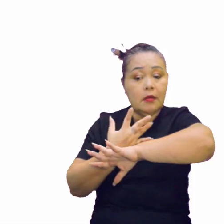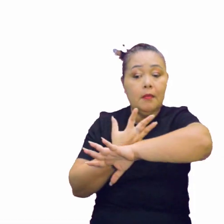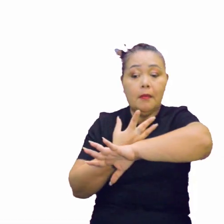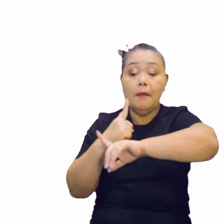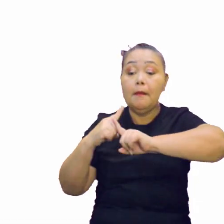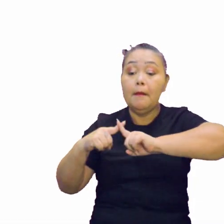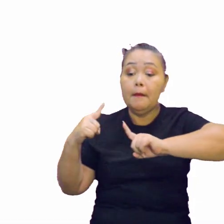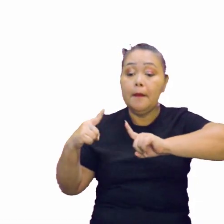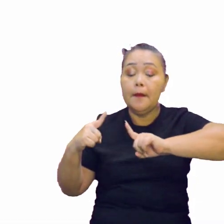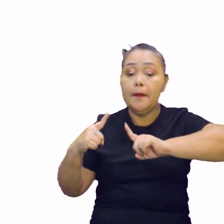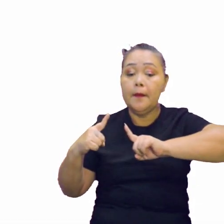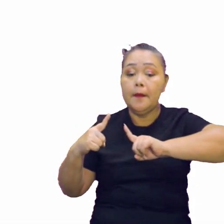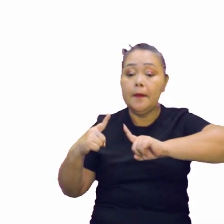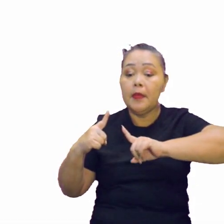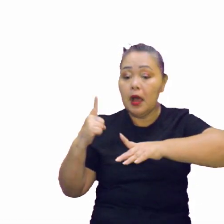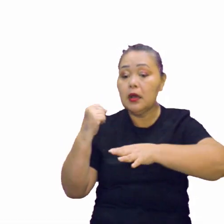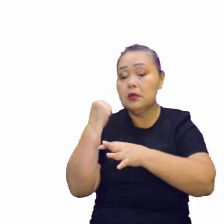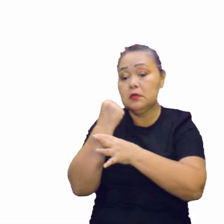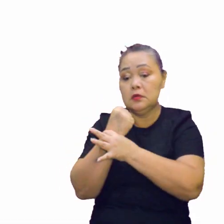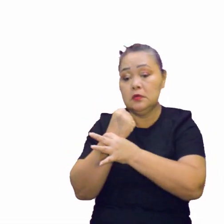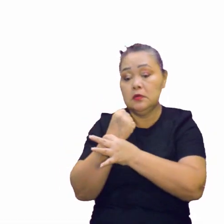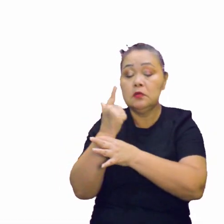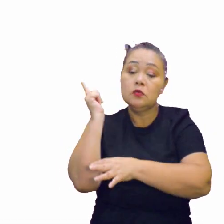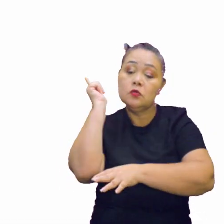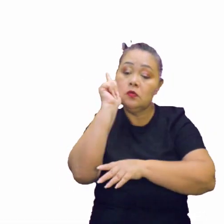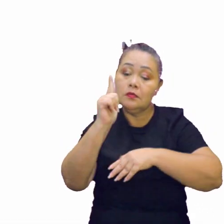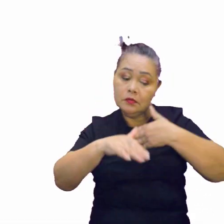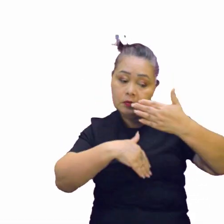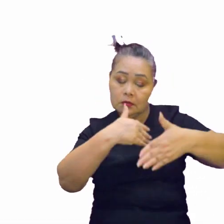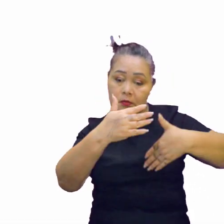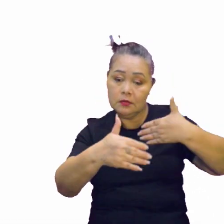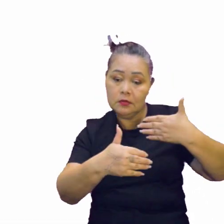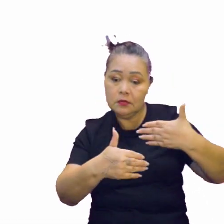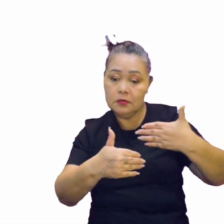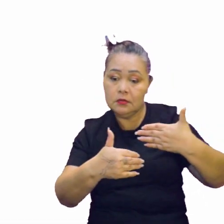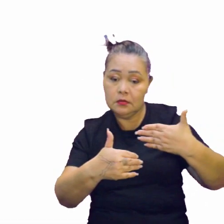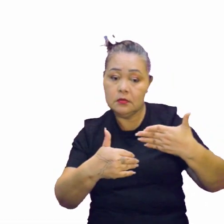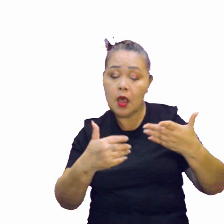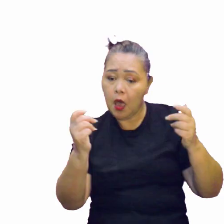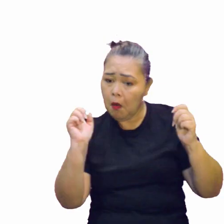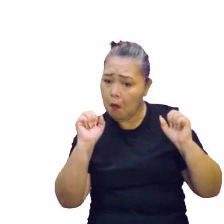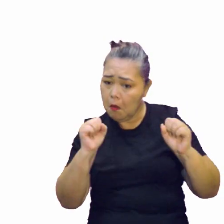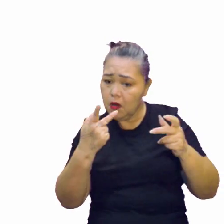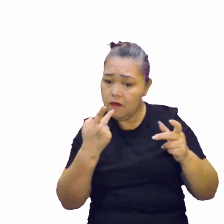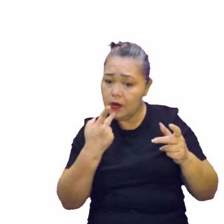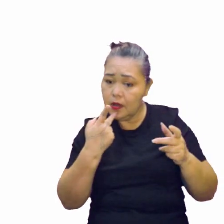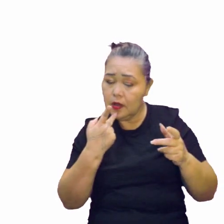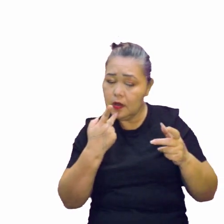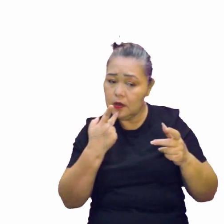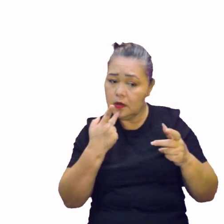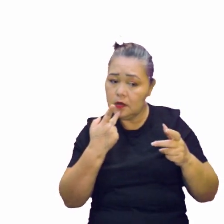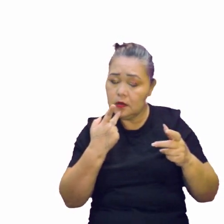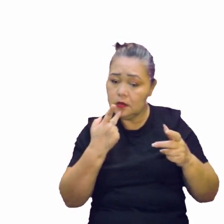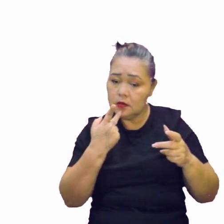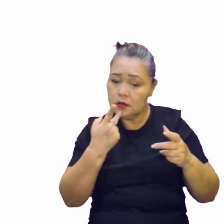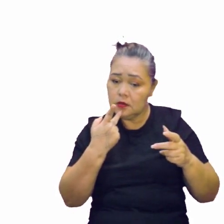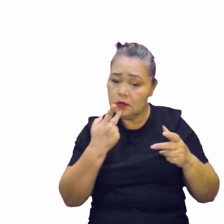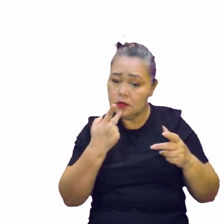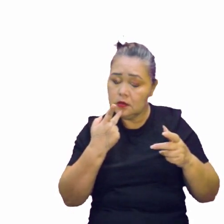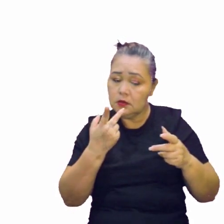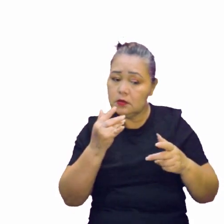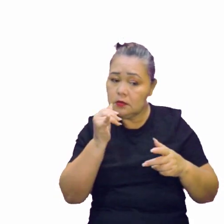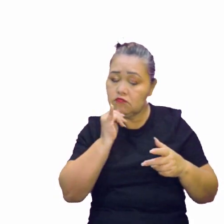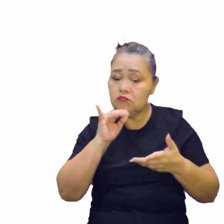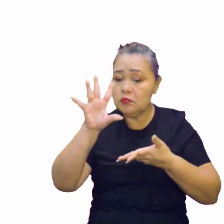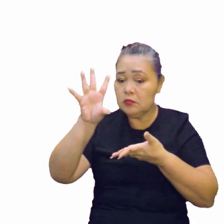Isso vai garantir o sucesso da produção. Agora, eu posso dizer que os exemplares